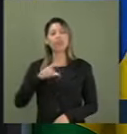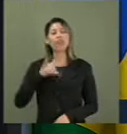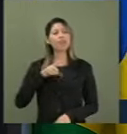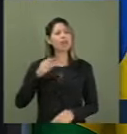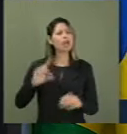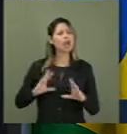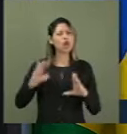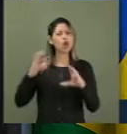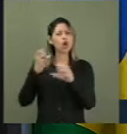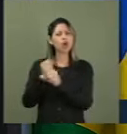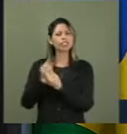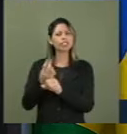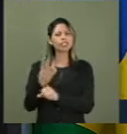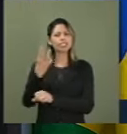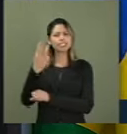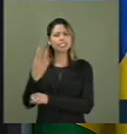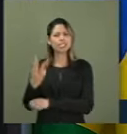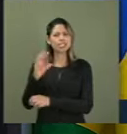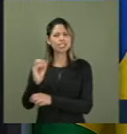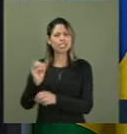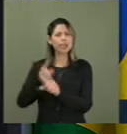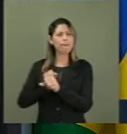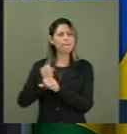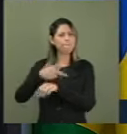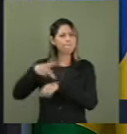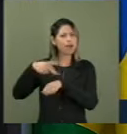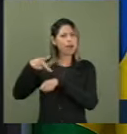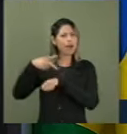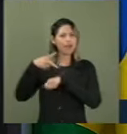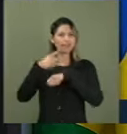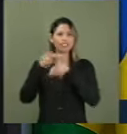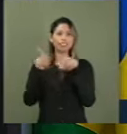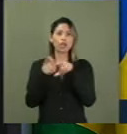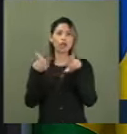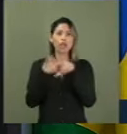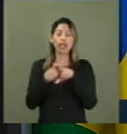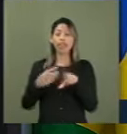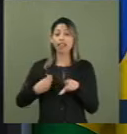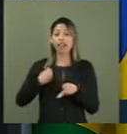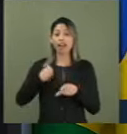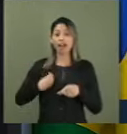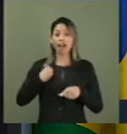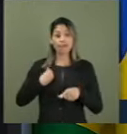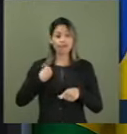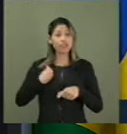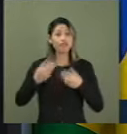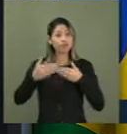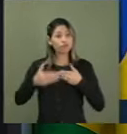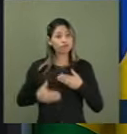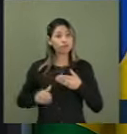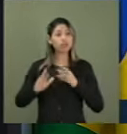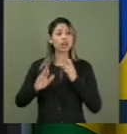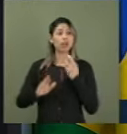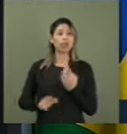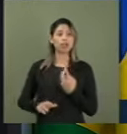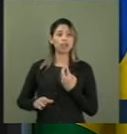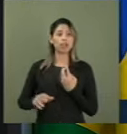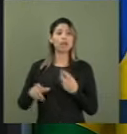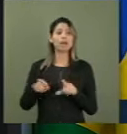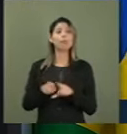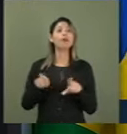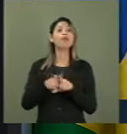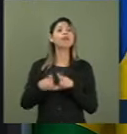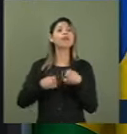defendem o direito à vida desde a concepção. Essa medida tem como objetivo referendar